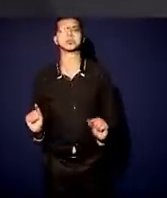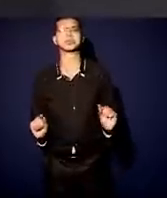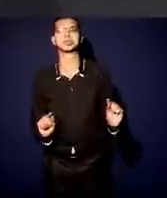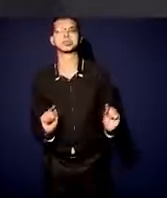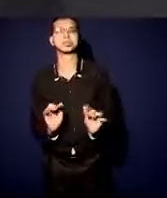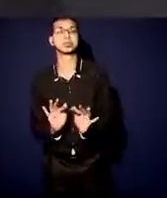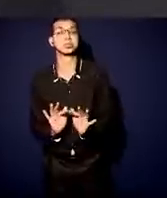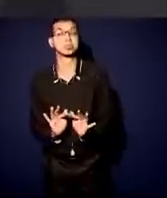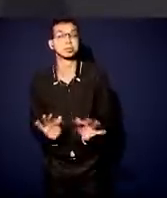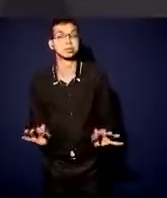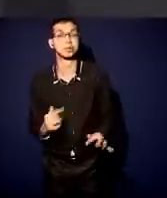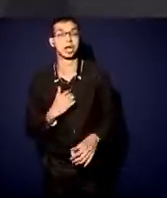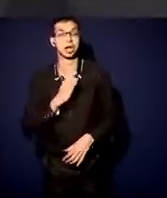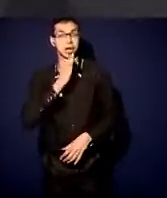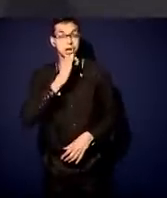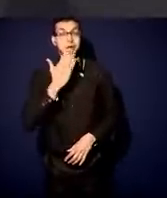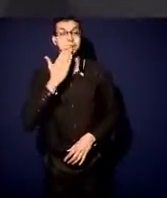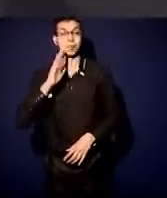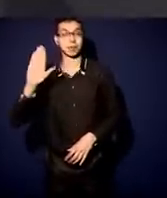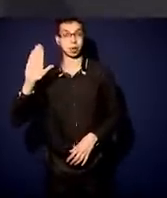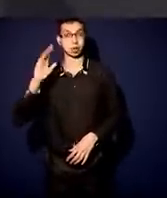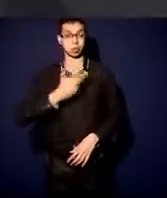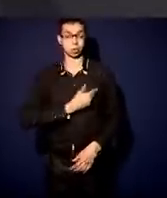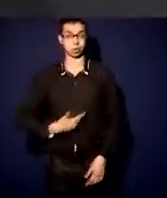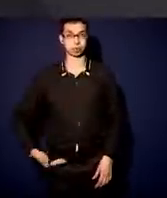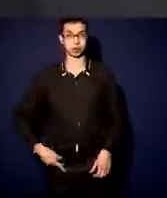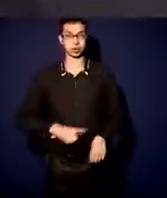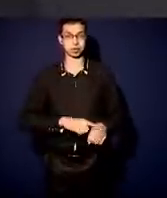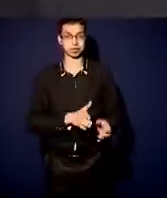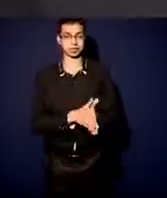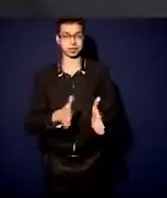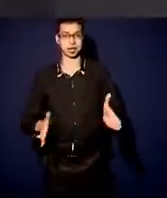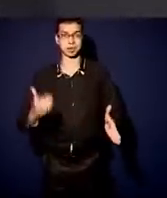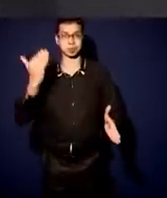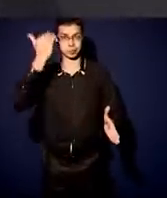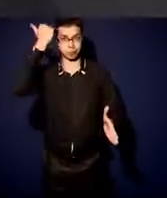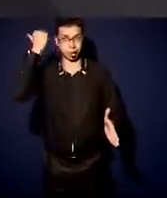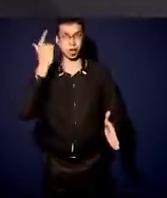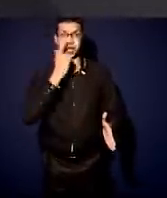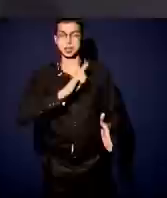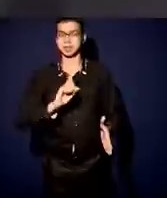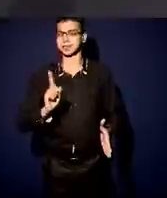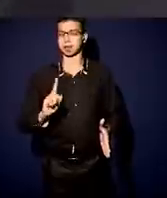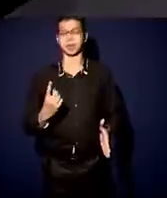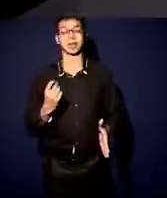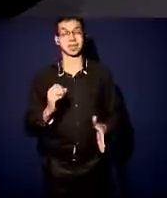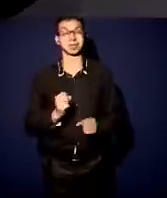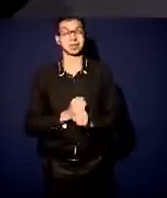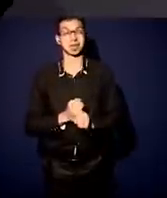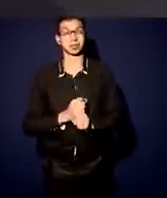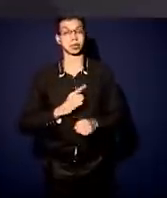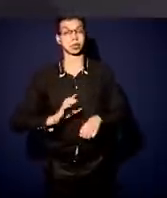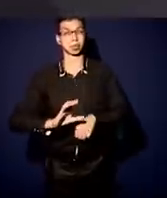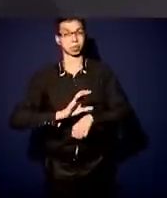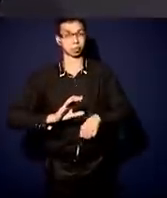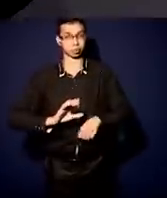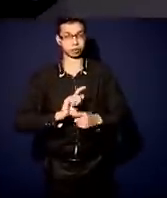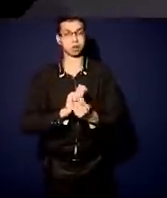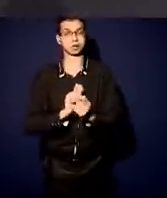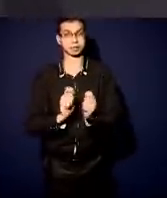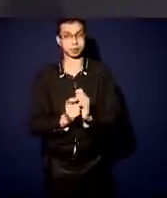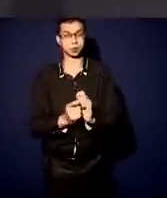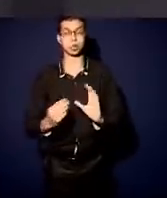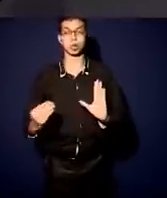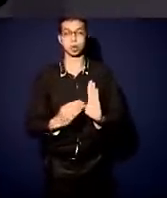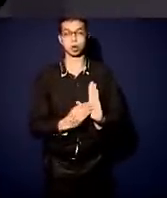não entregou o que a gente prometeu no governo temer então o processo de ajuste que durou 10 anos foi colocado na constituição que duraria